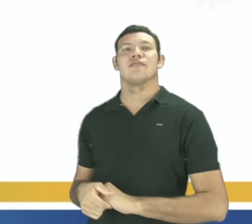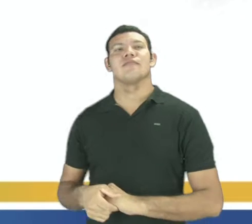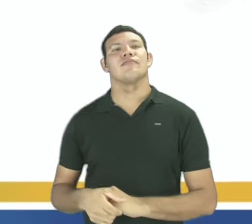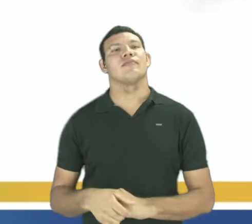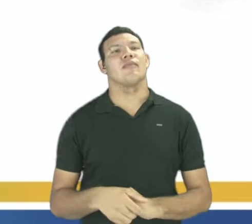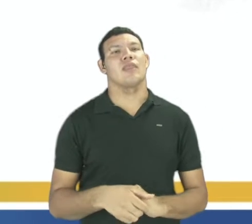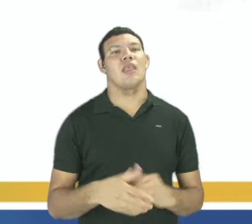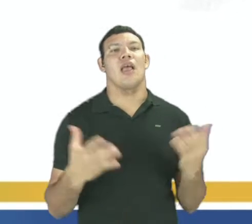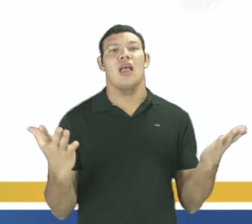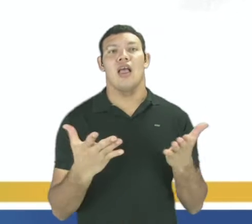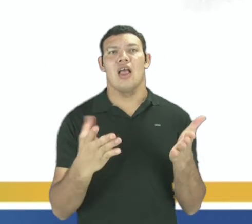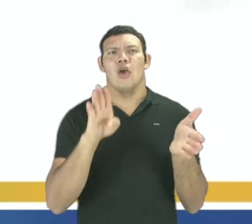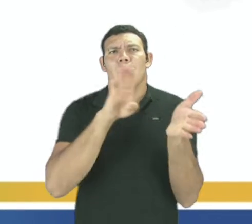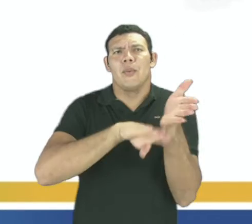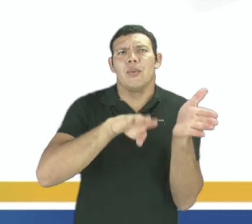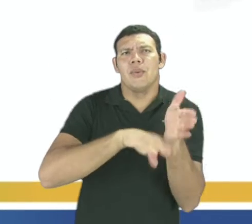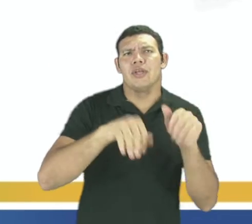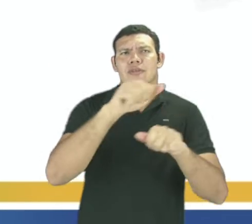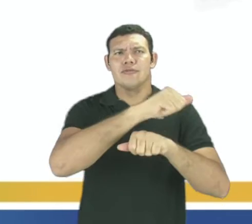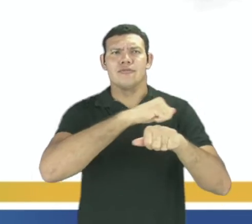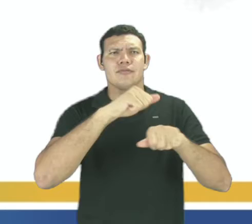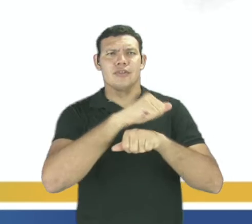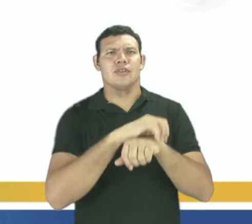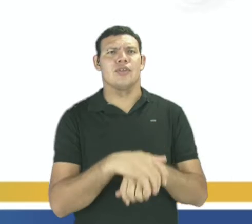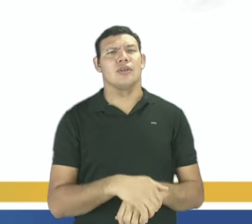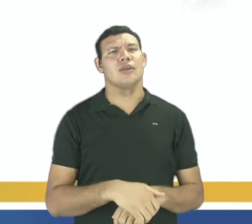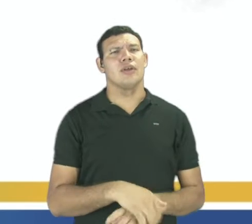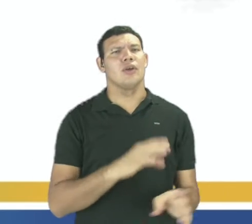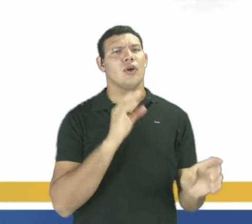ser, disse animada a Lorena.